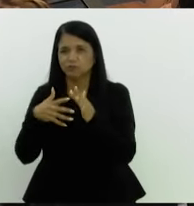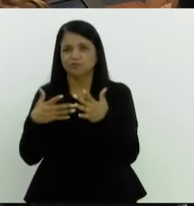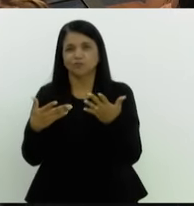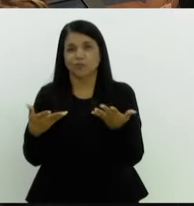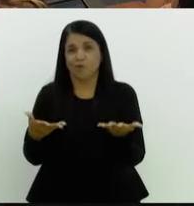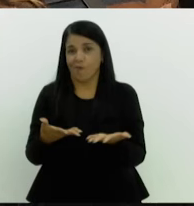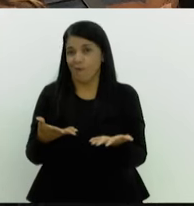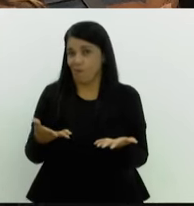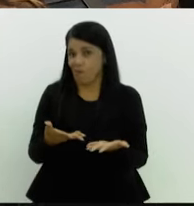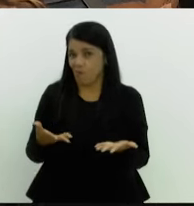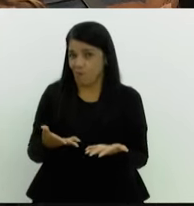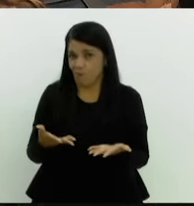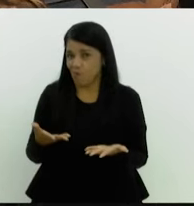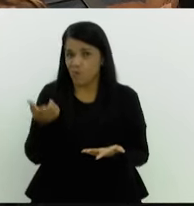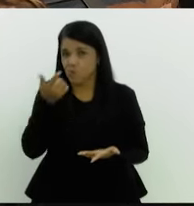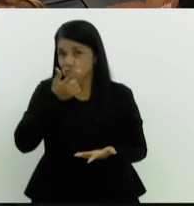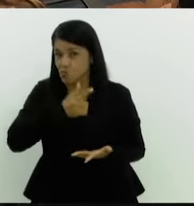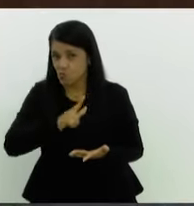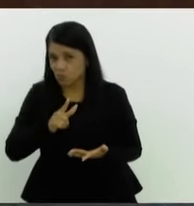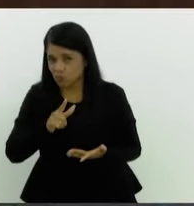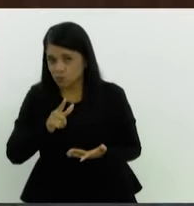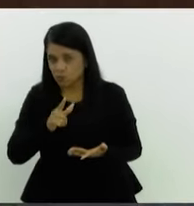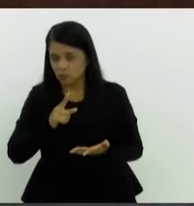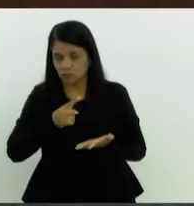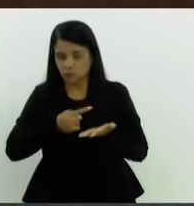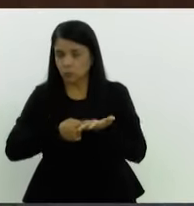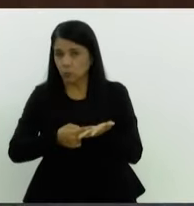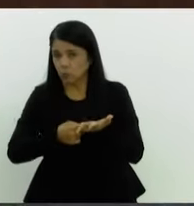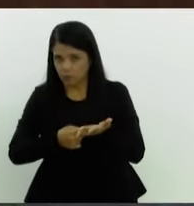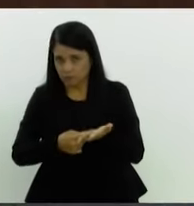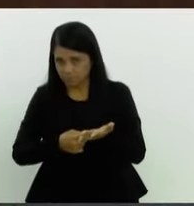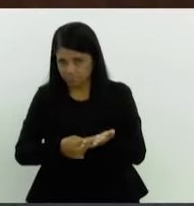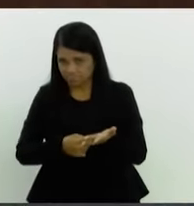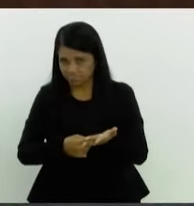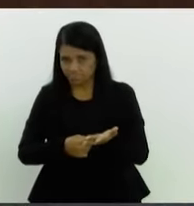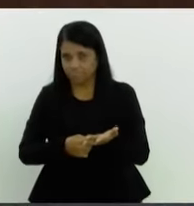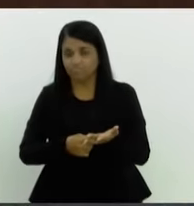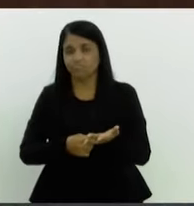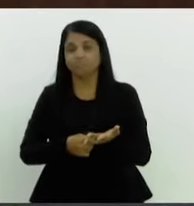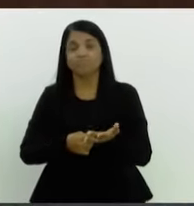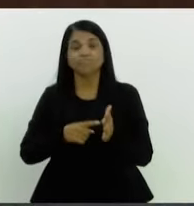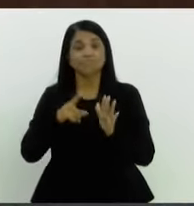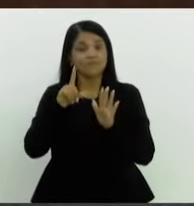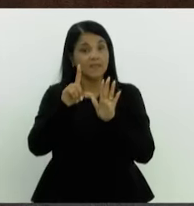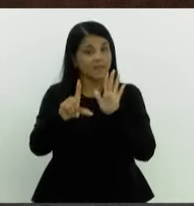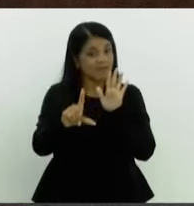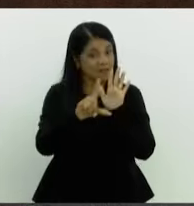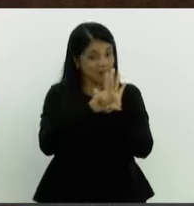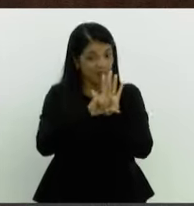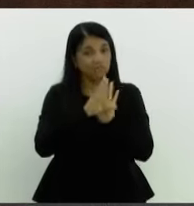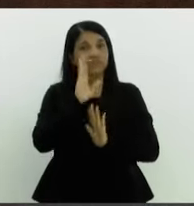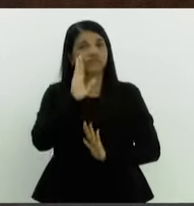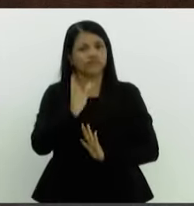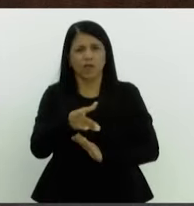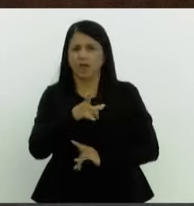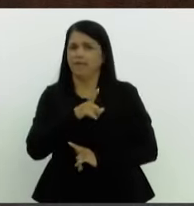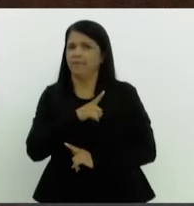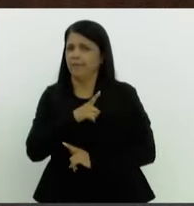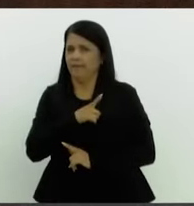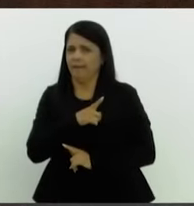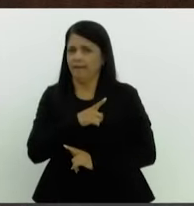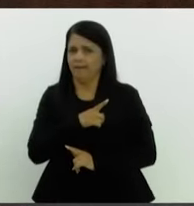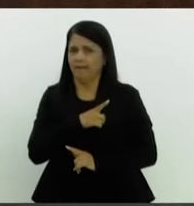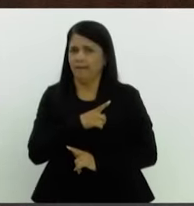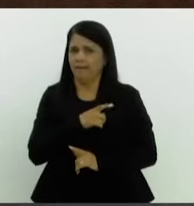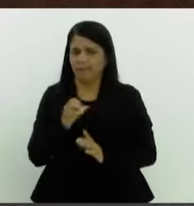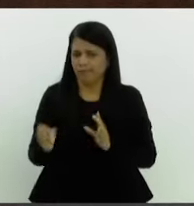não conseguiram cumprir a sua tarefa eu tenho dito que legislação a gente já tem a gente não precisa de mais